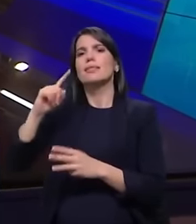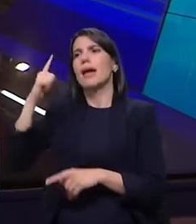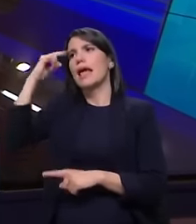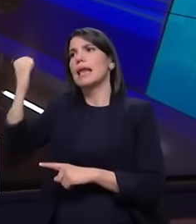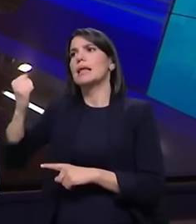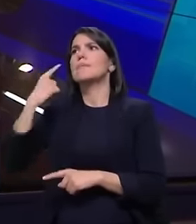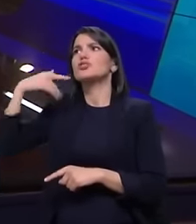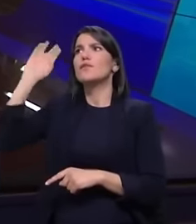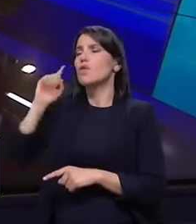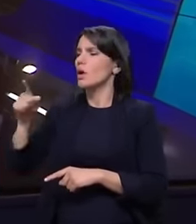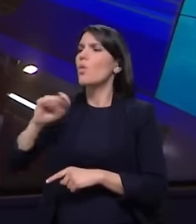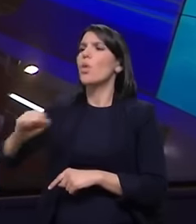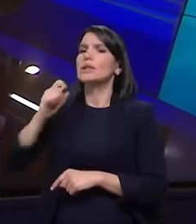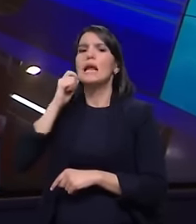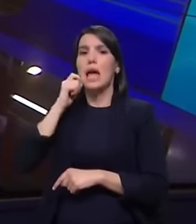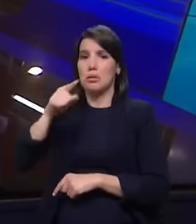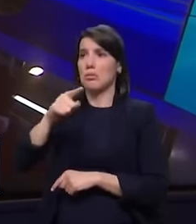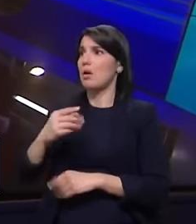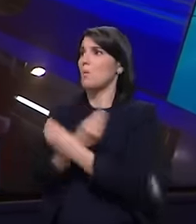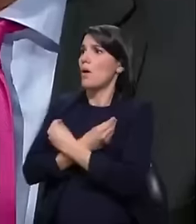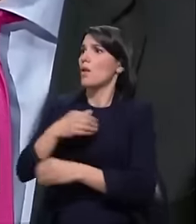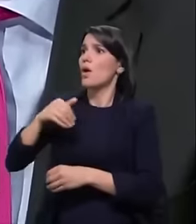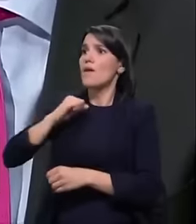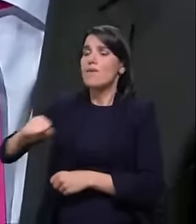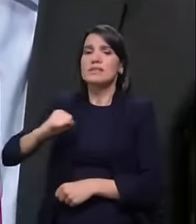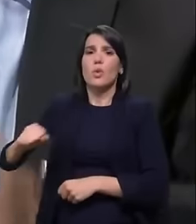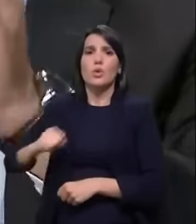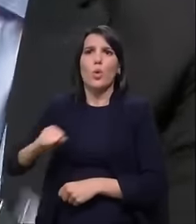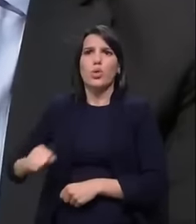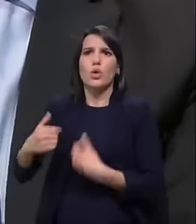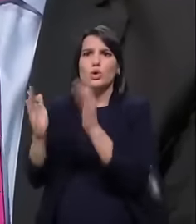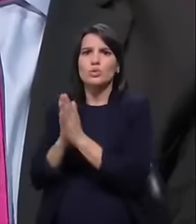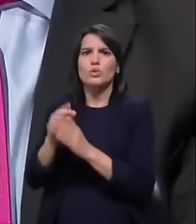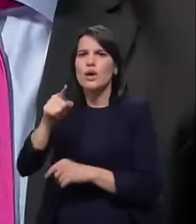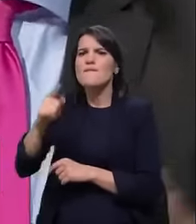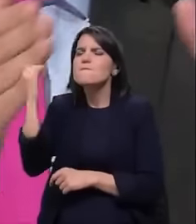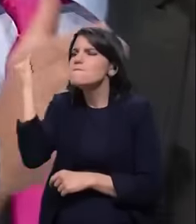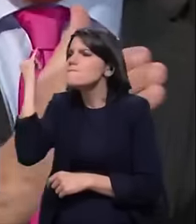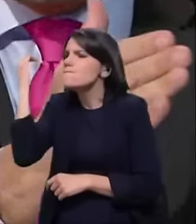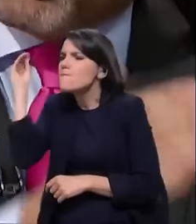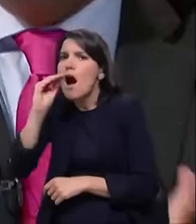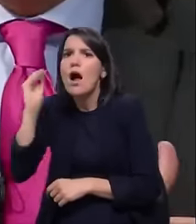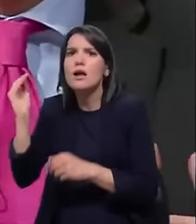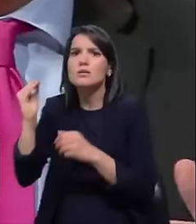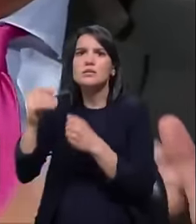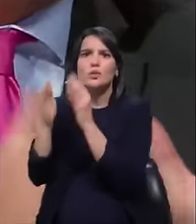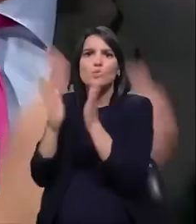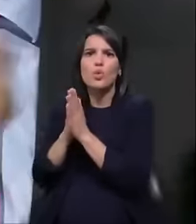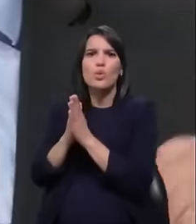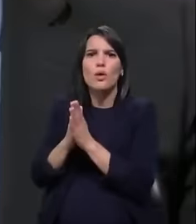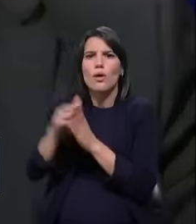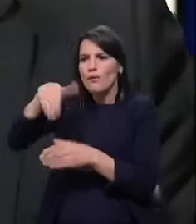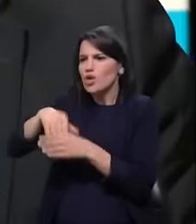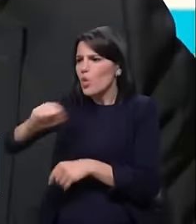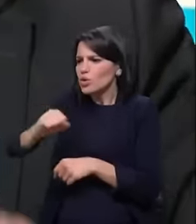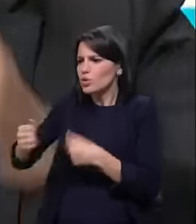Mariana Mortágua está a fazer hoje o exercício da maior hipocrisia política do nosso tempo. André Ventura, quer combater a corrupção. E Mariana Mortágua, vota contra vamos avançar. O que é para combater a corrupção?